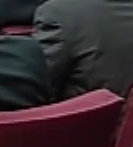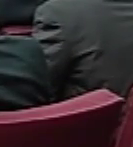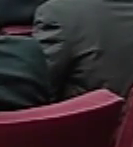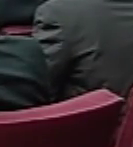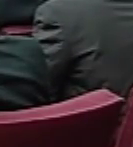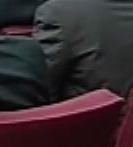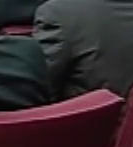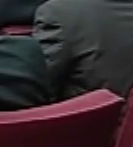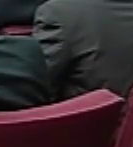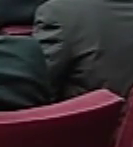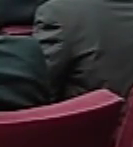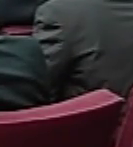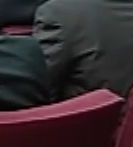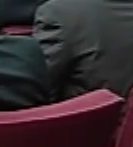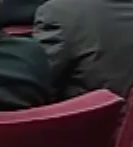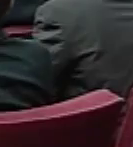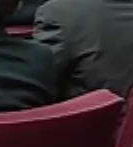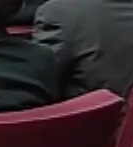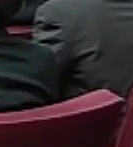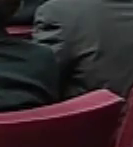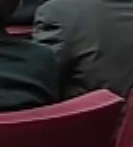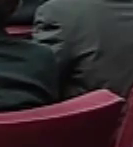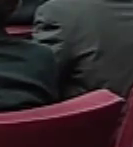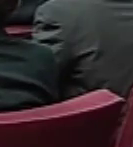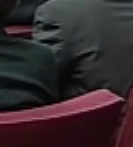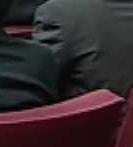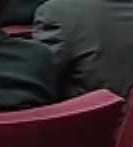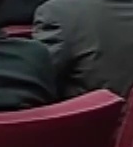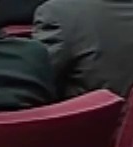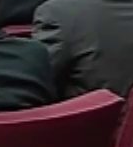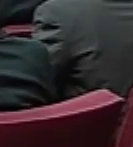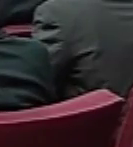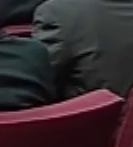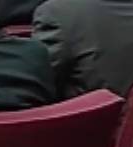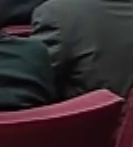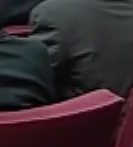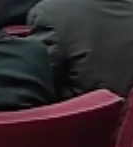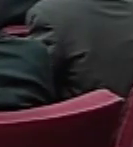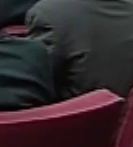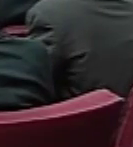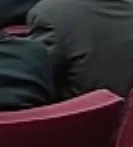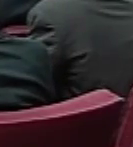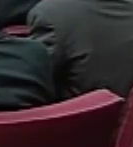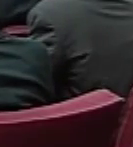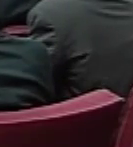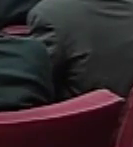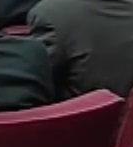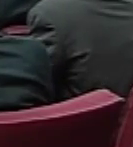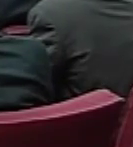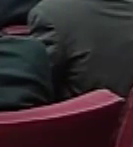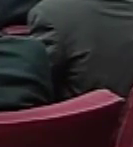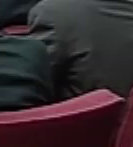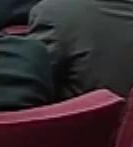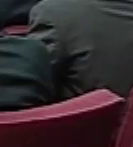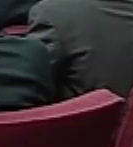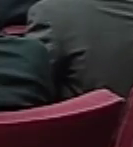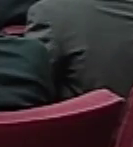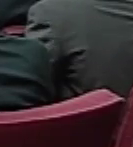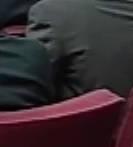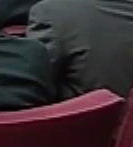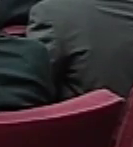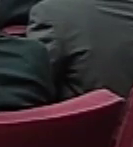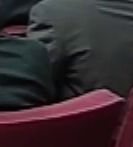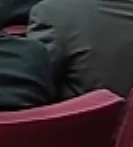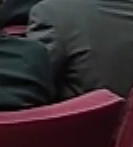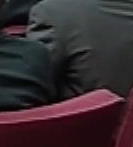chamava? A tese foi sorteada para a tese B. Então, começa o